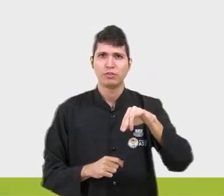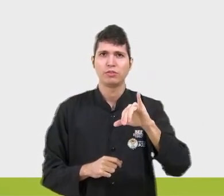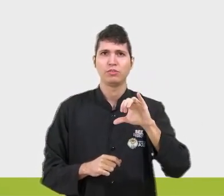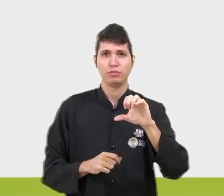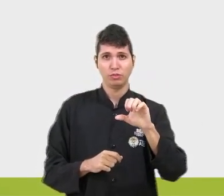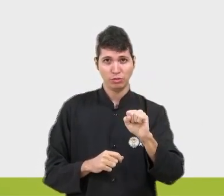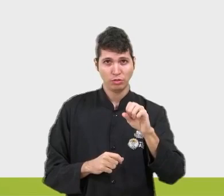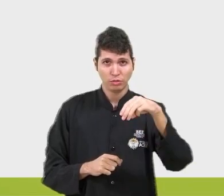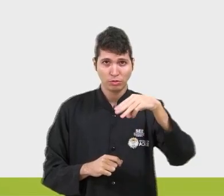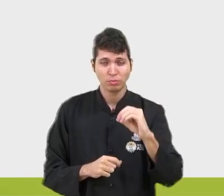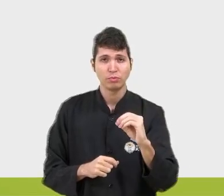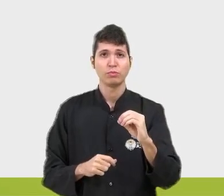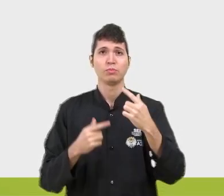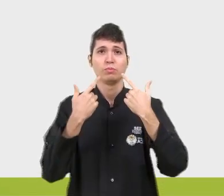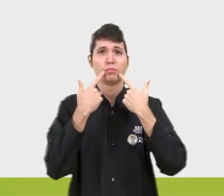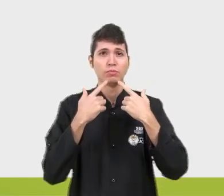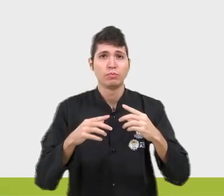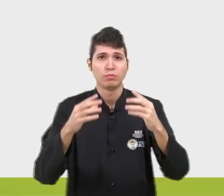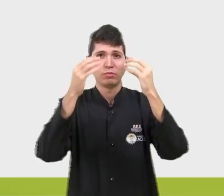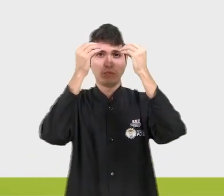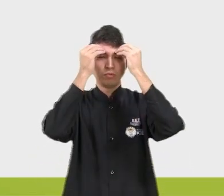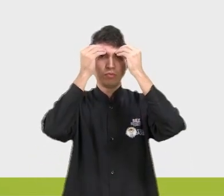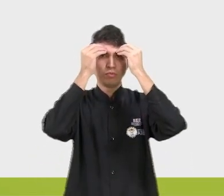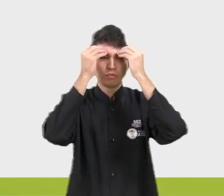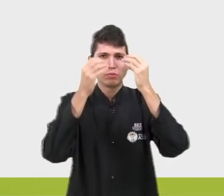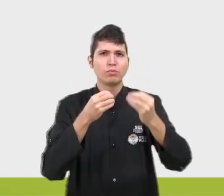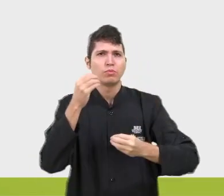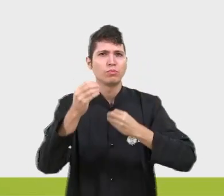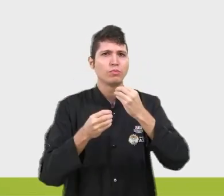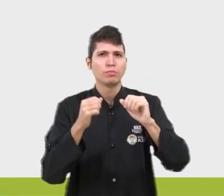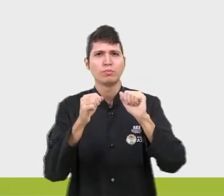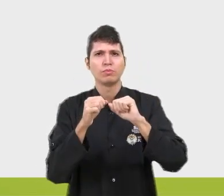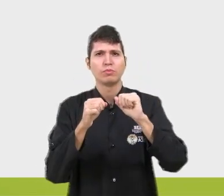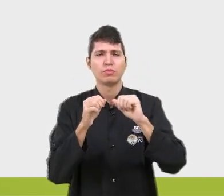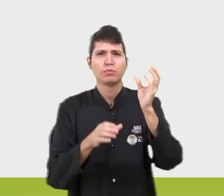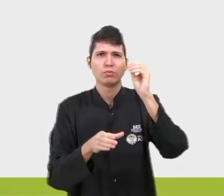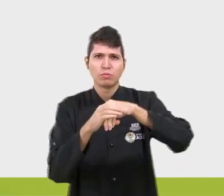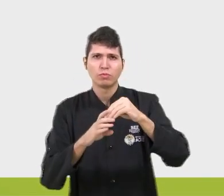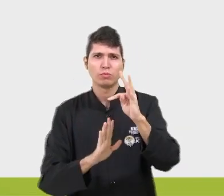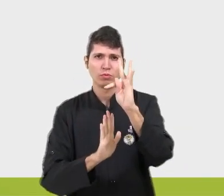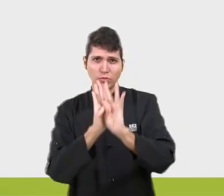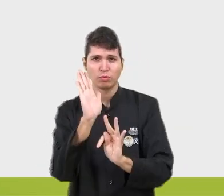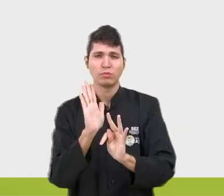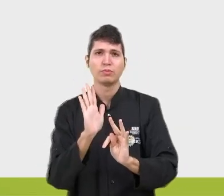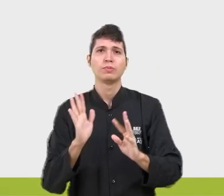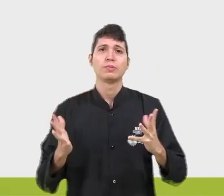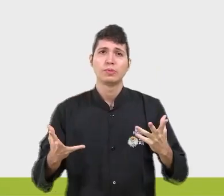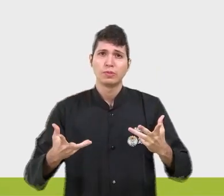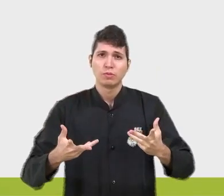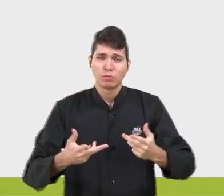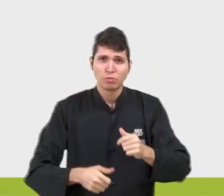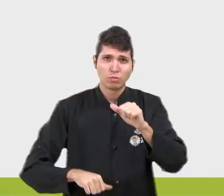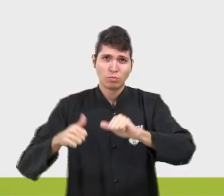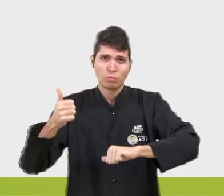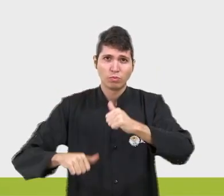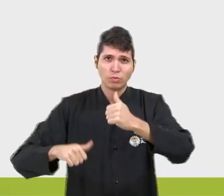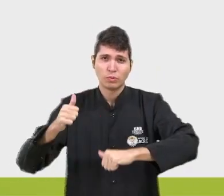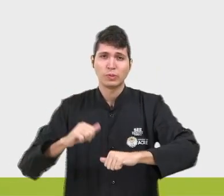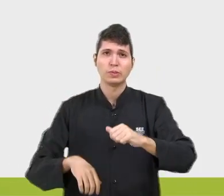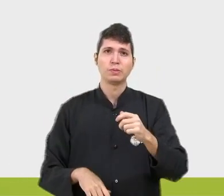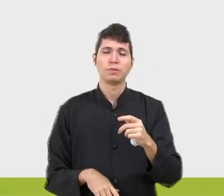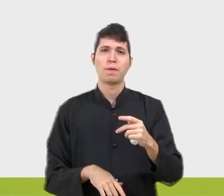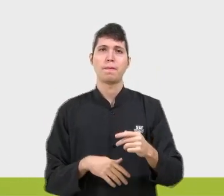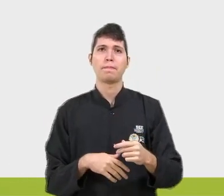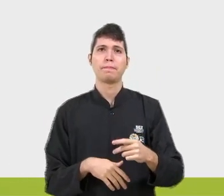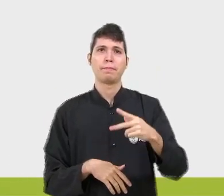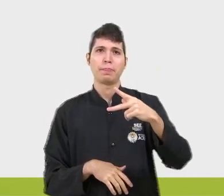coesão e gabaritar essa competência de número 4. Nessa competência são avaliados os usos das